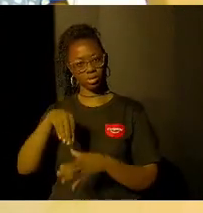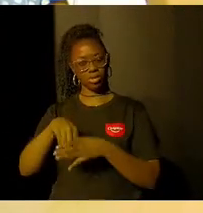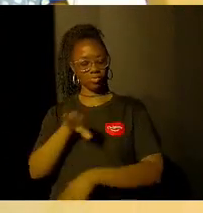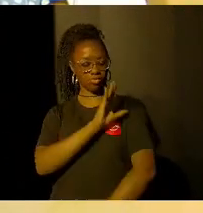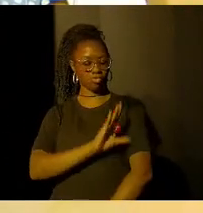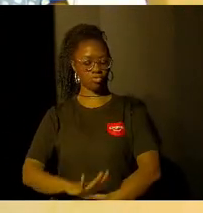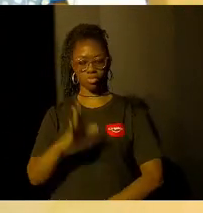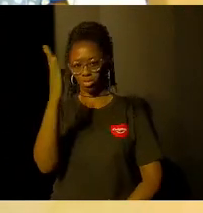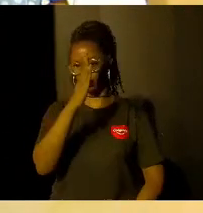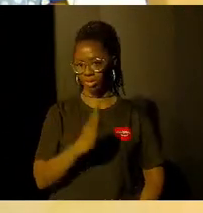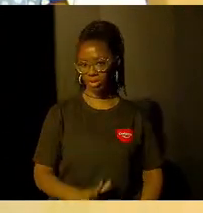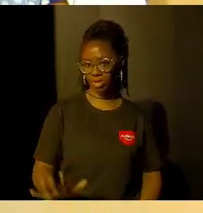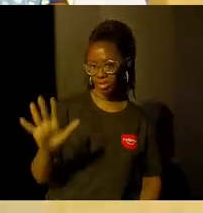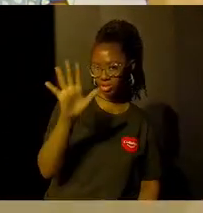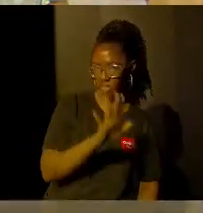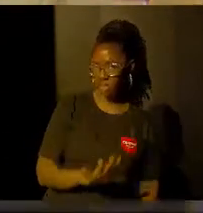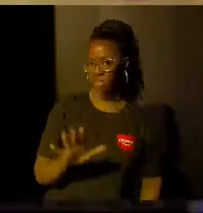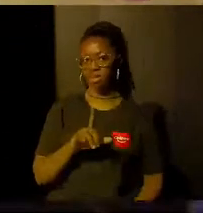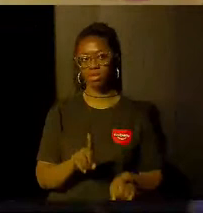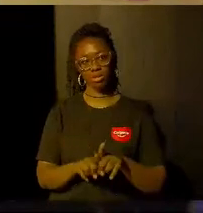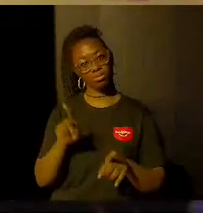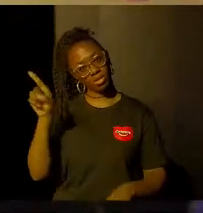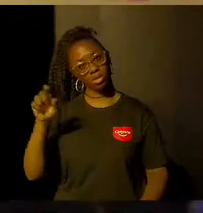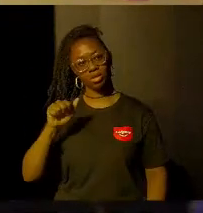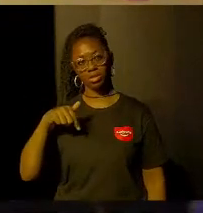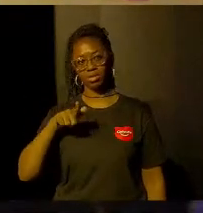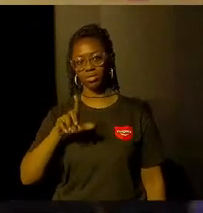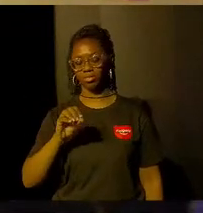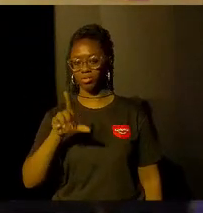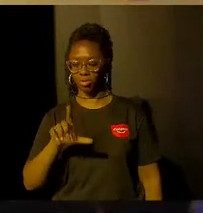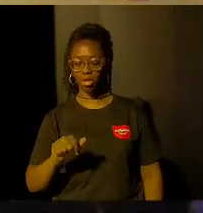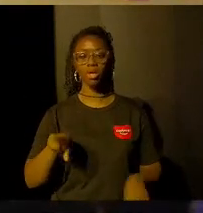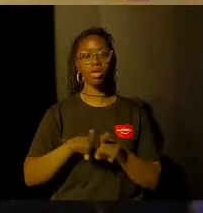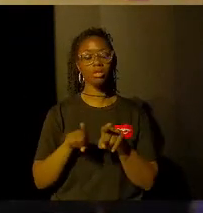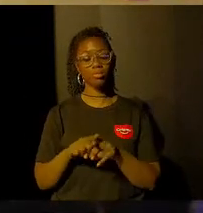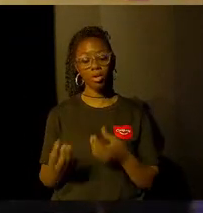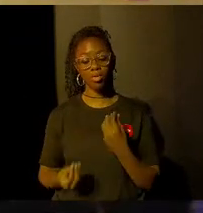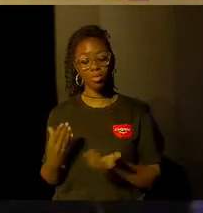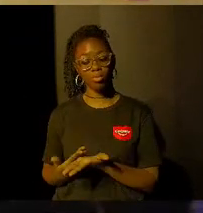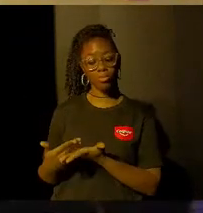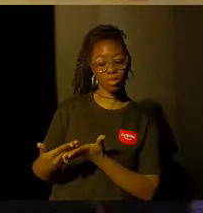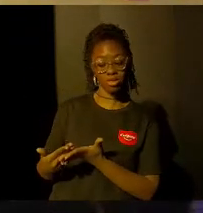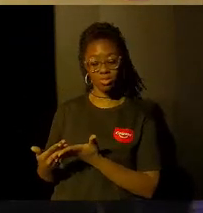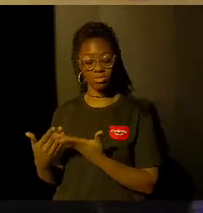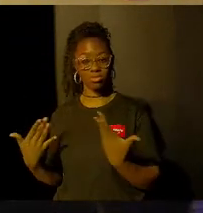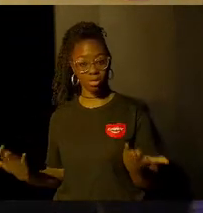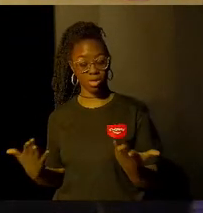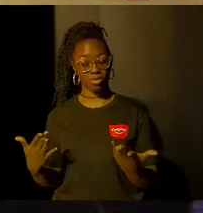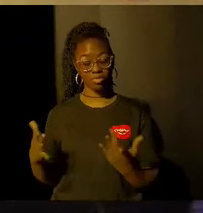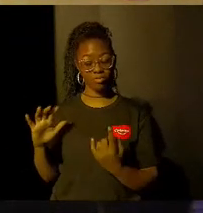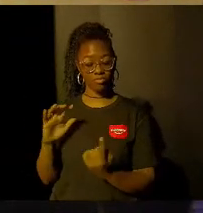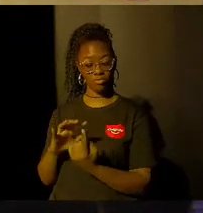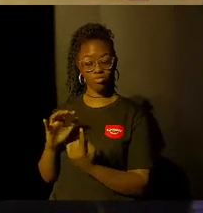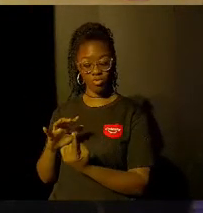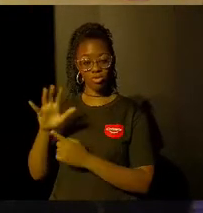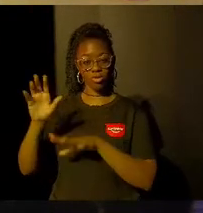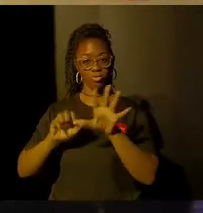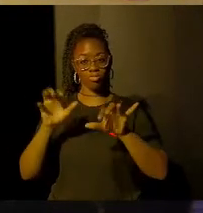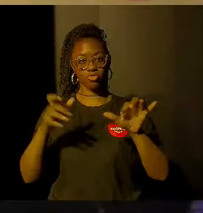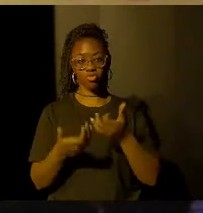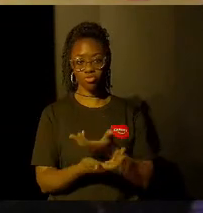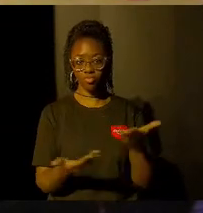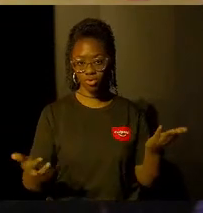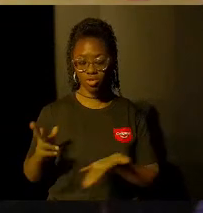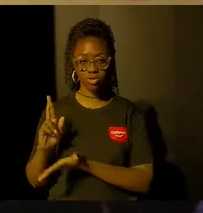provavelmente também na cultura angolana Eu queria saber como é que vocês começaram as buscas de vocês por esses